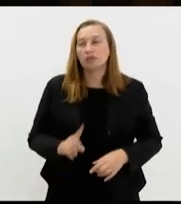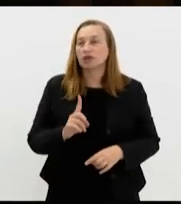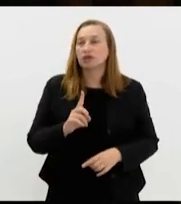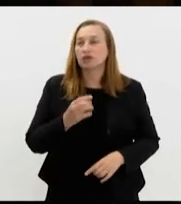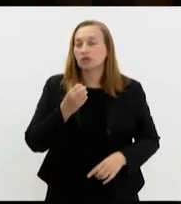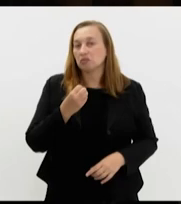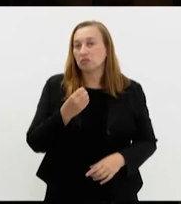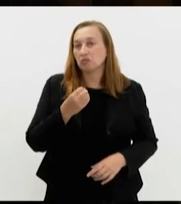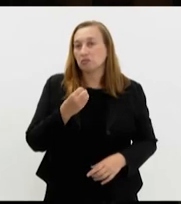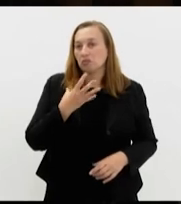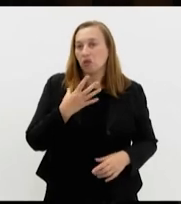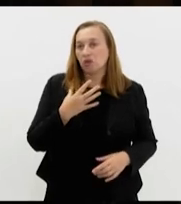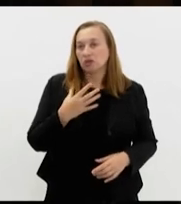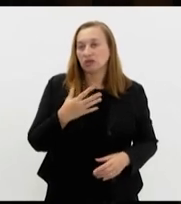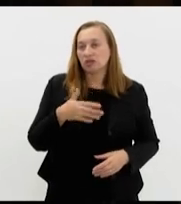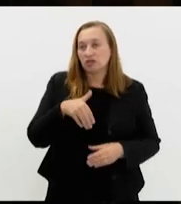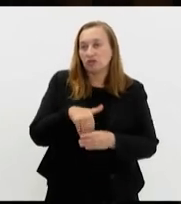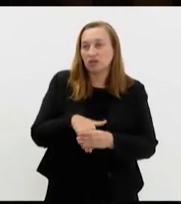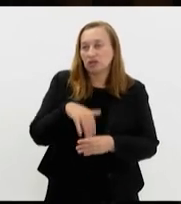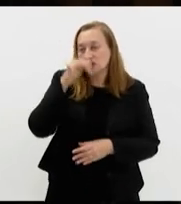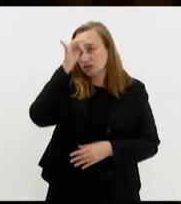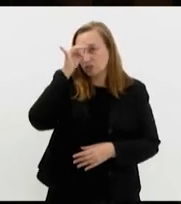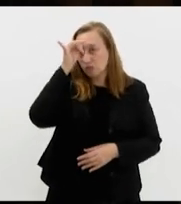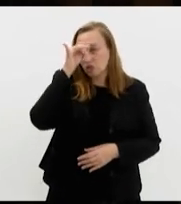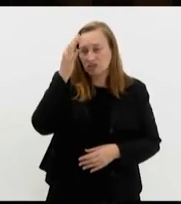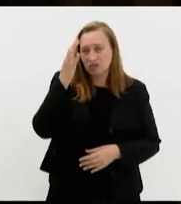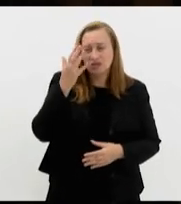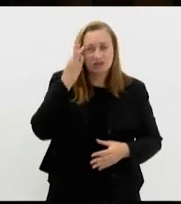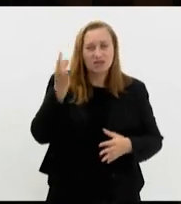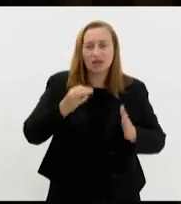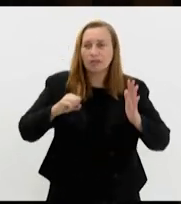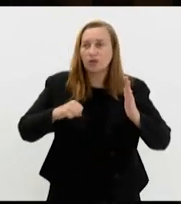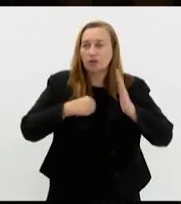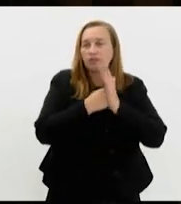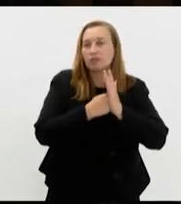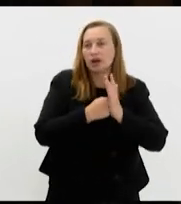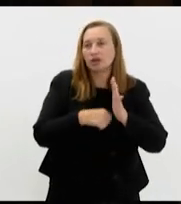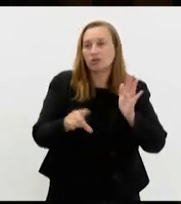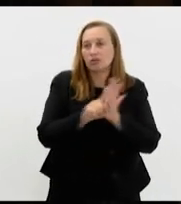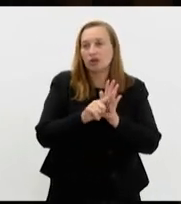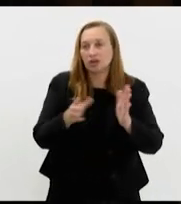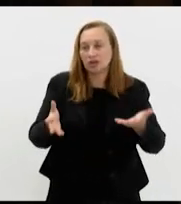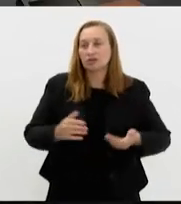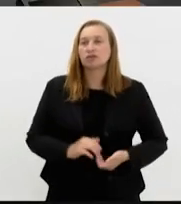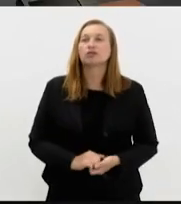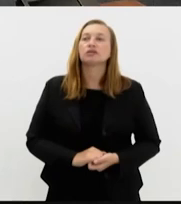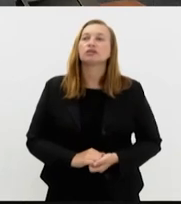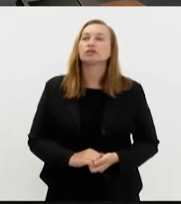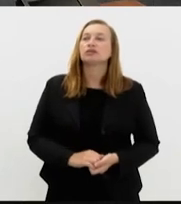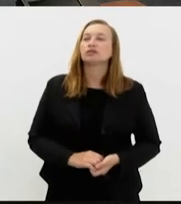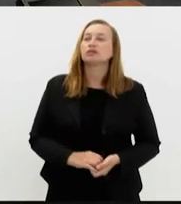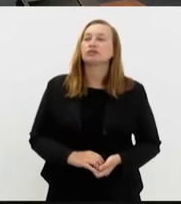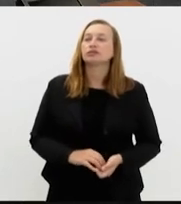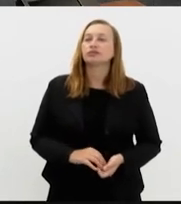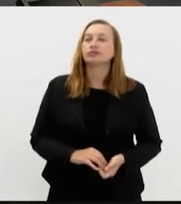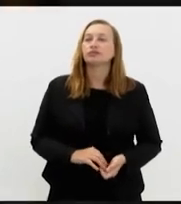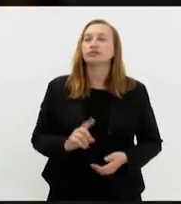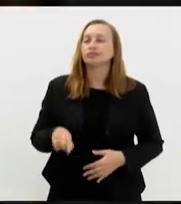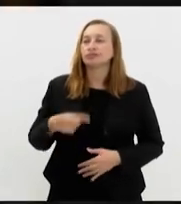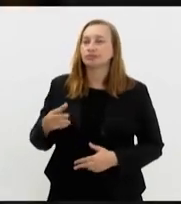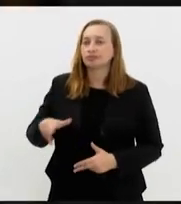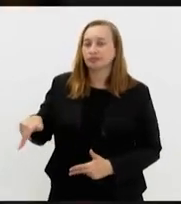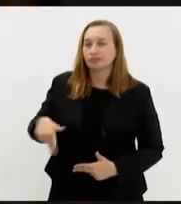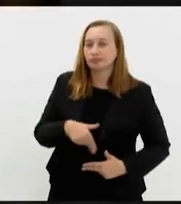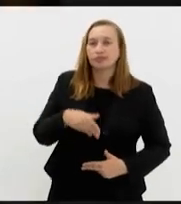de bobo, votando sem saber qual é o impacto do que está sendo previsto numa lei como essa. Próximo orador